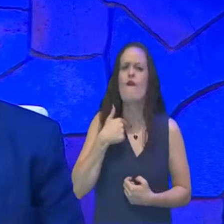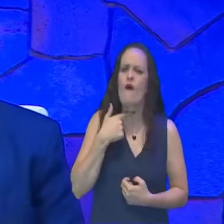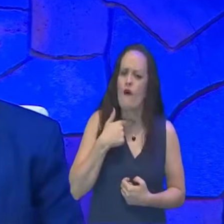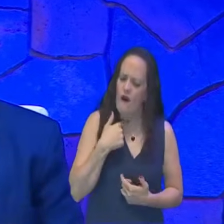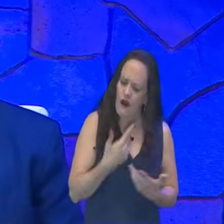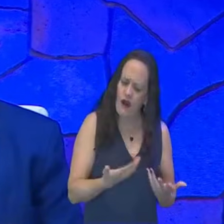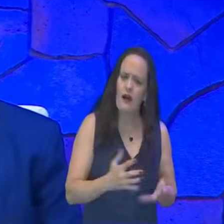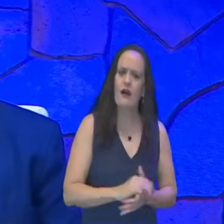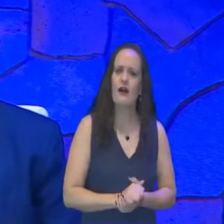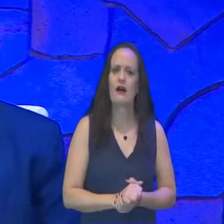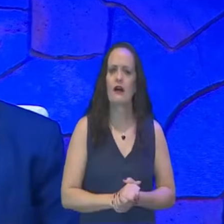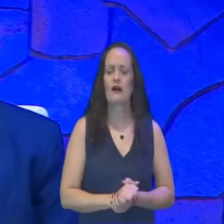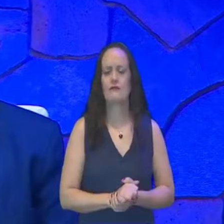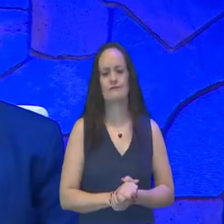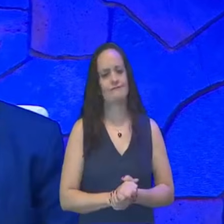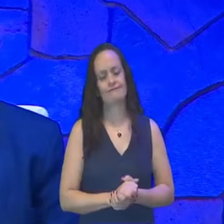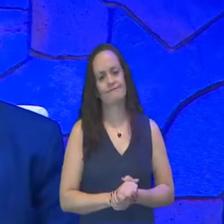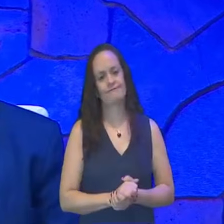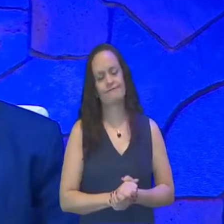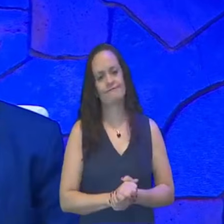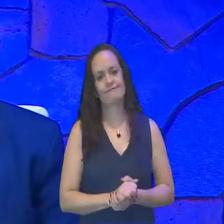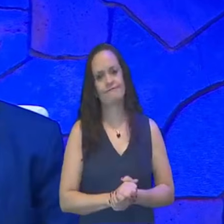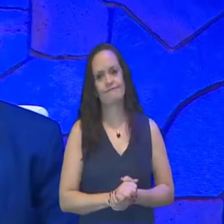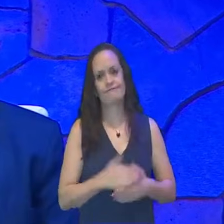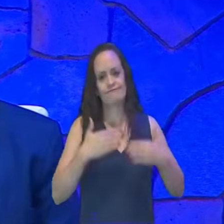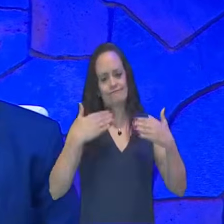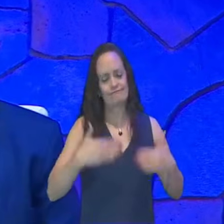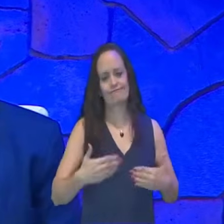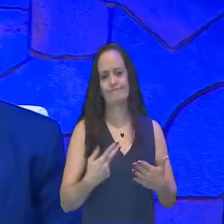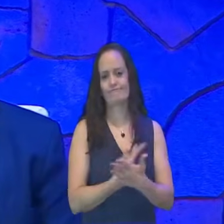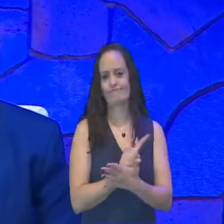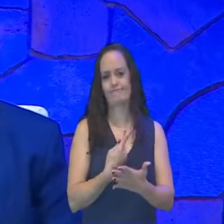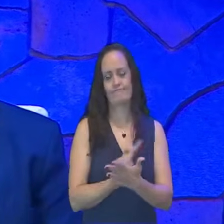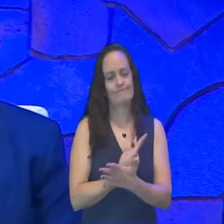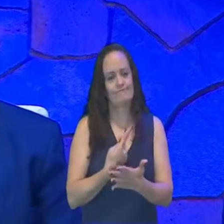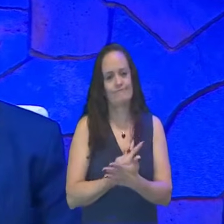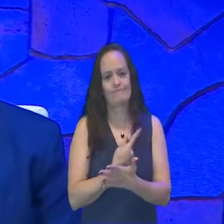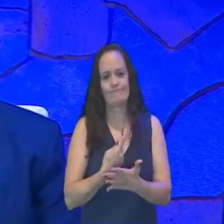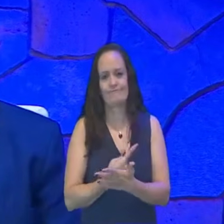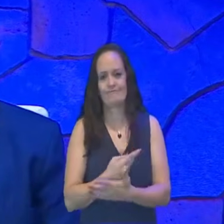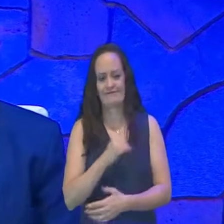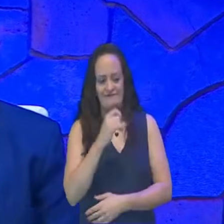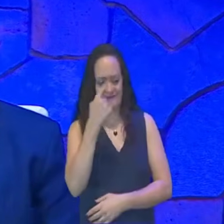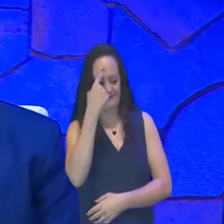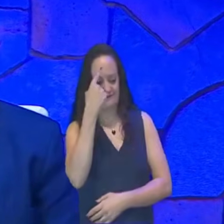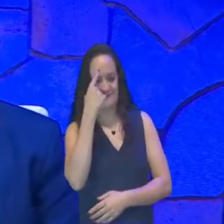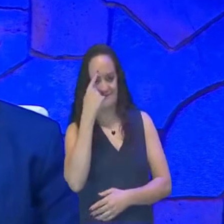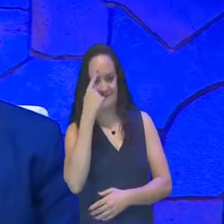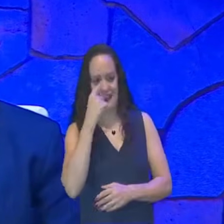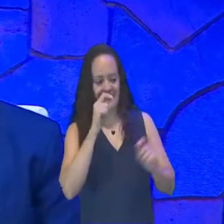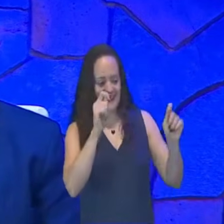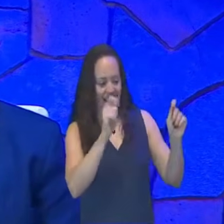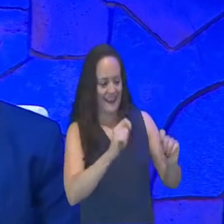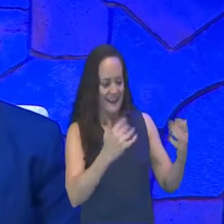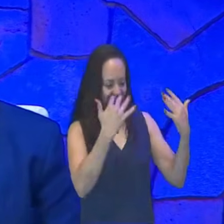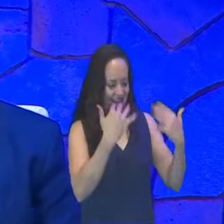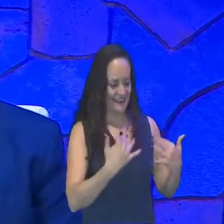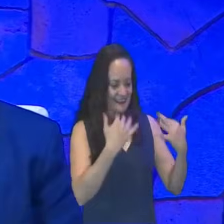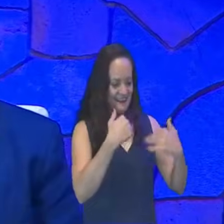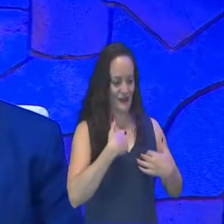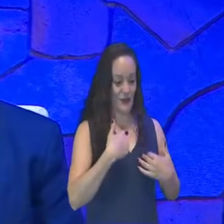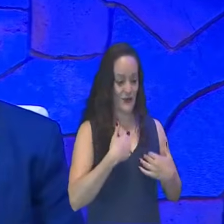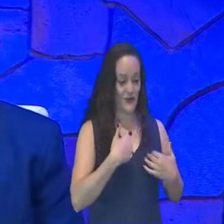Porque se vence os falsos deuses as nossas próprias